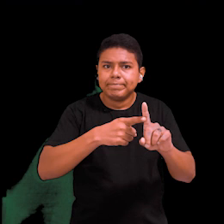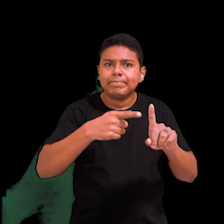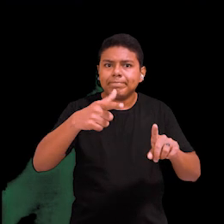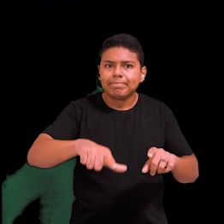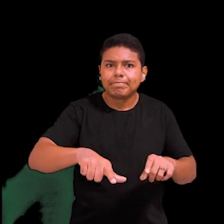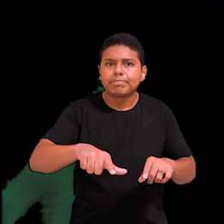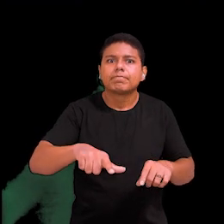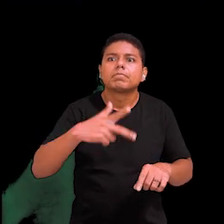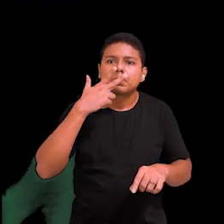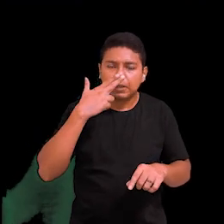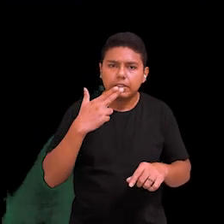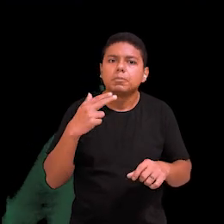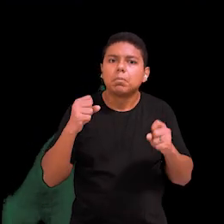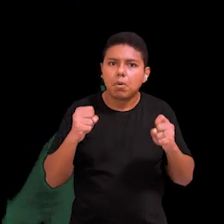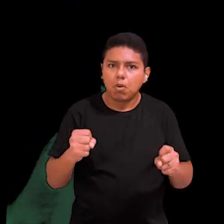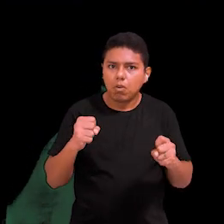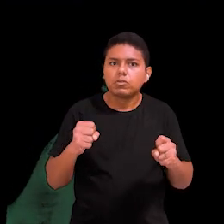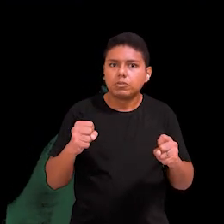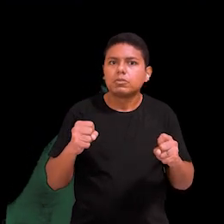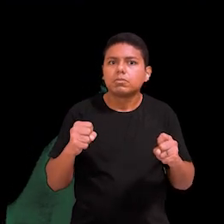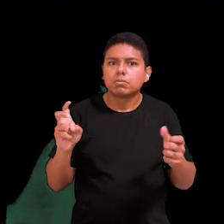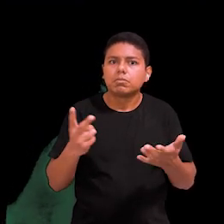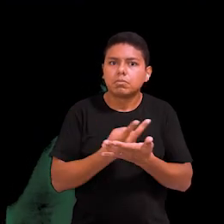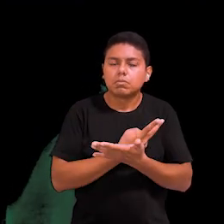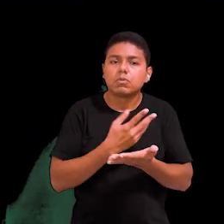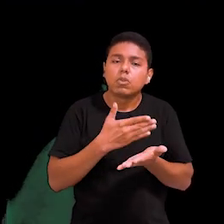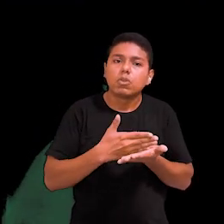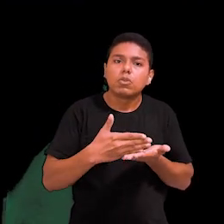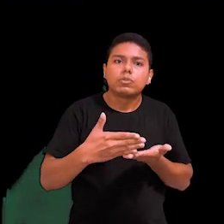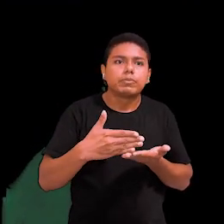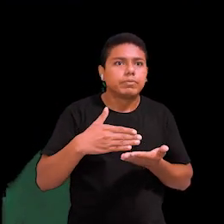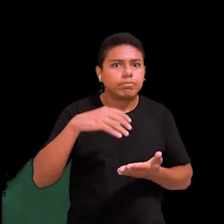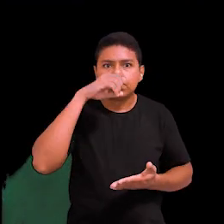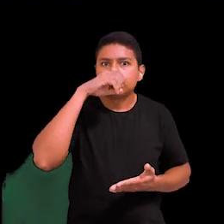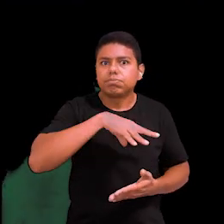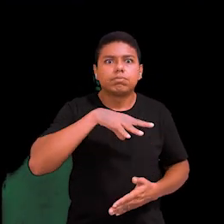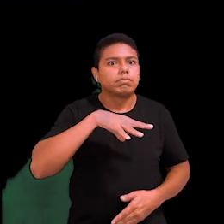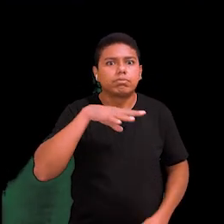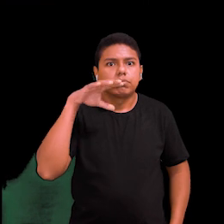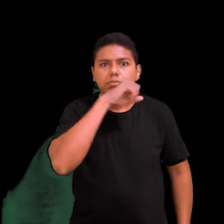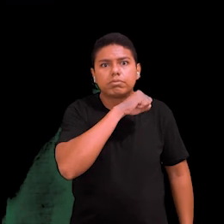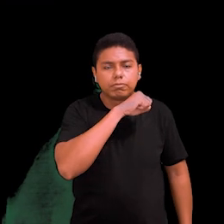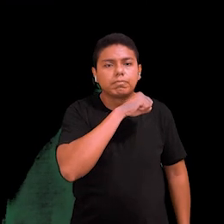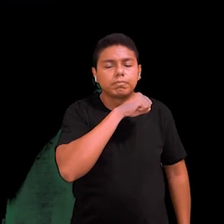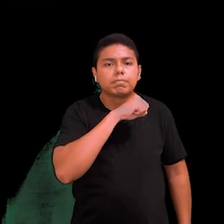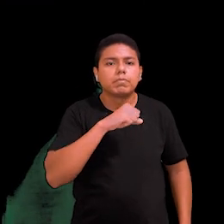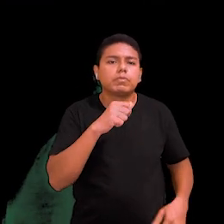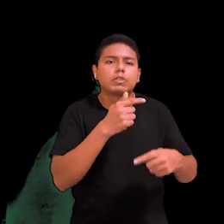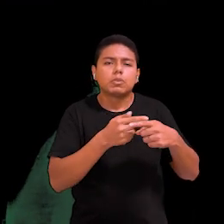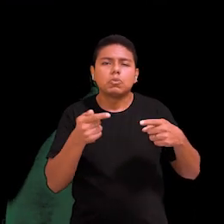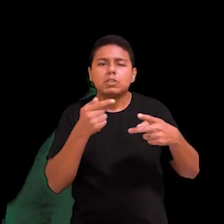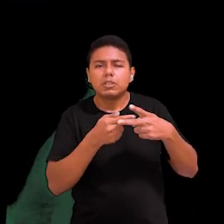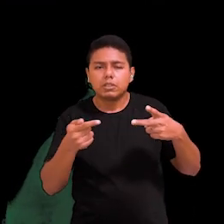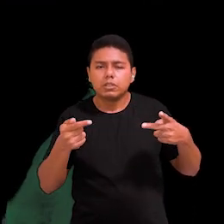apresentar novamente em gestações futuras é bem mais alta. O início é abrupto